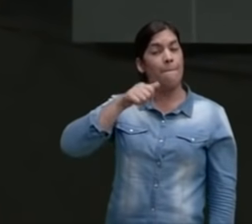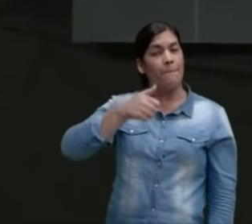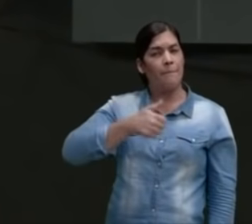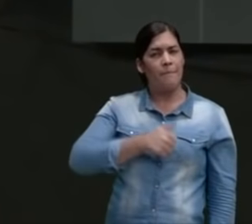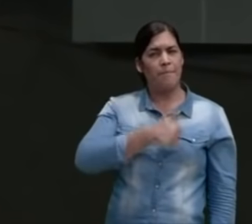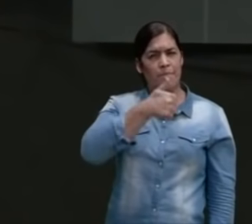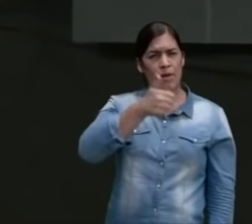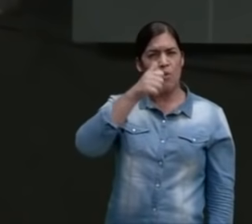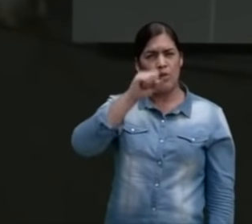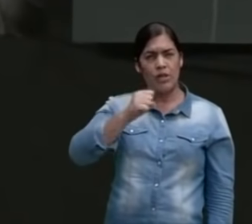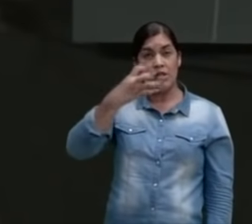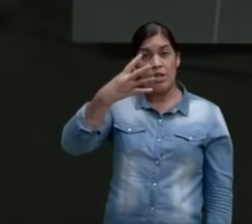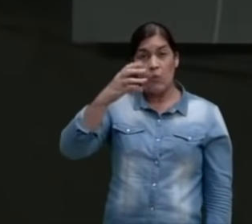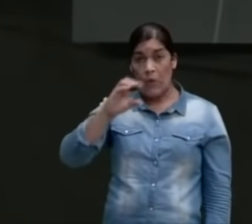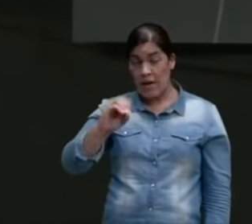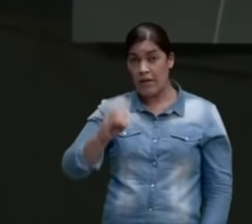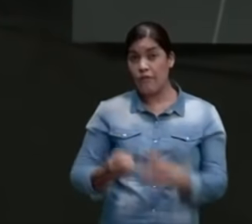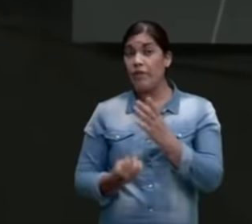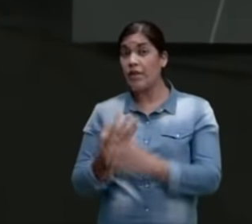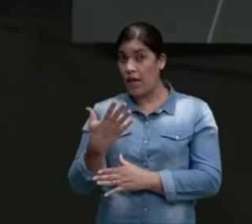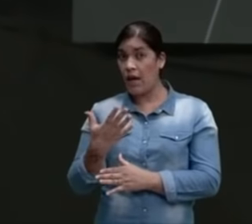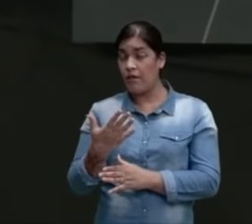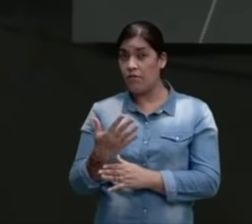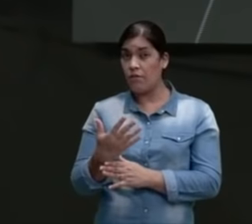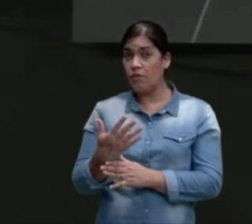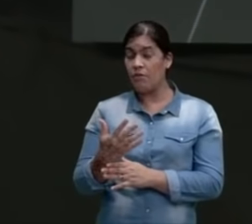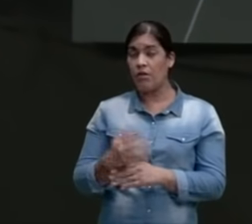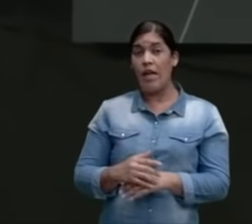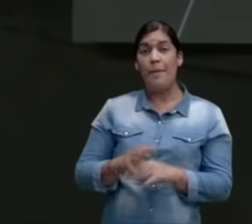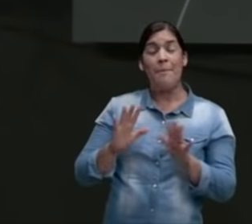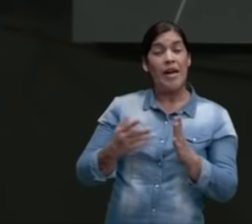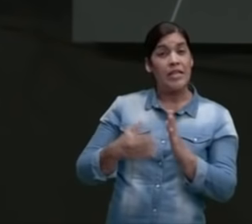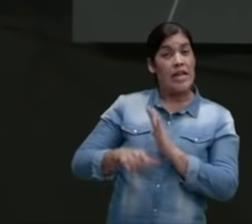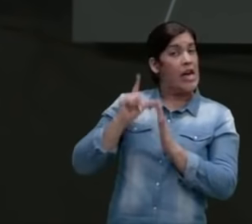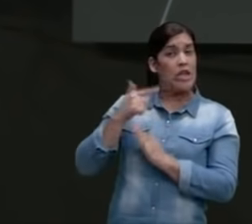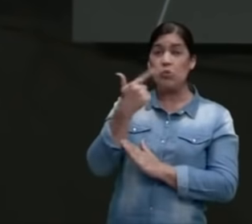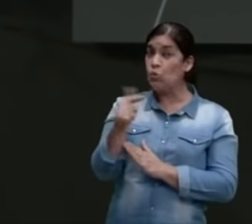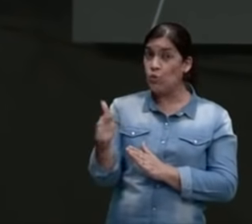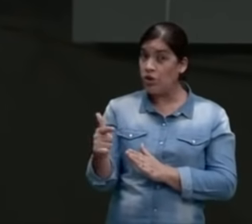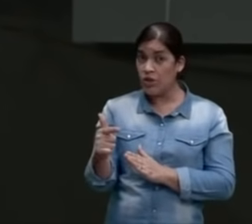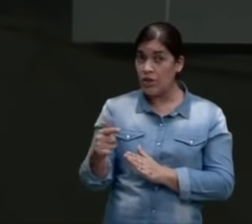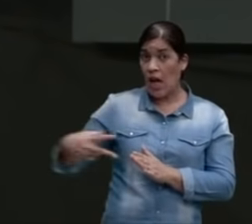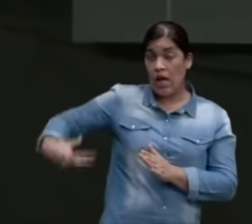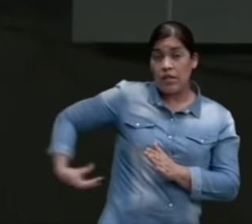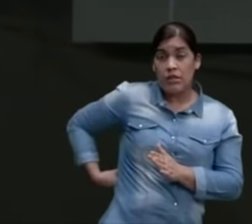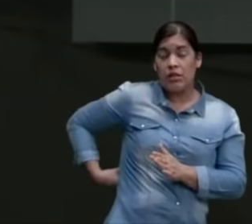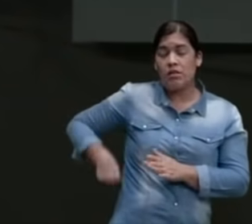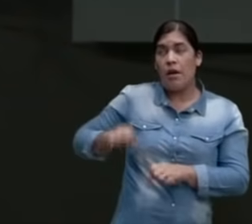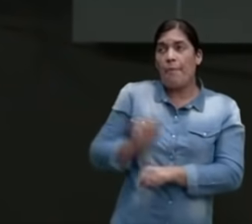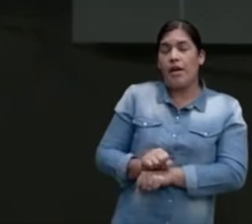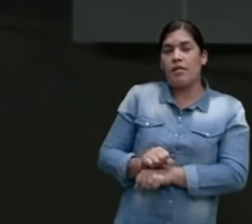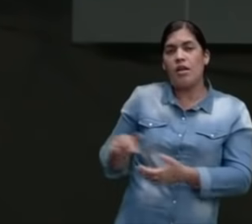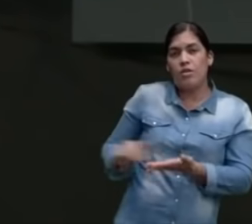seja, as guerras que aconteciam na época não tinha anestesia. Às vezes, por coisa simples, a pessoa